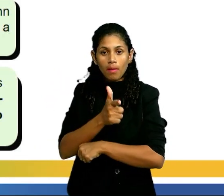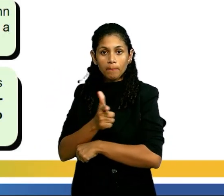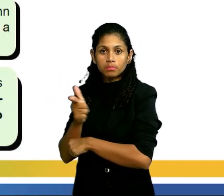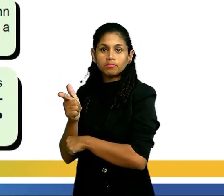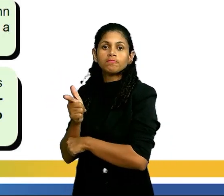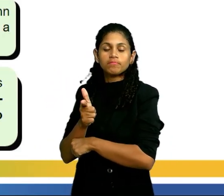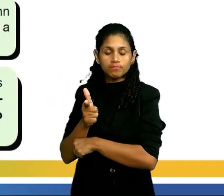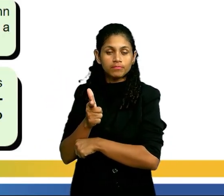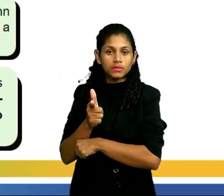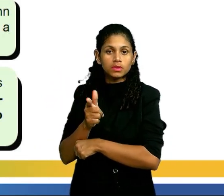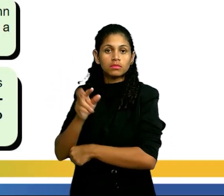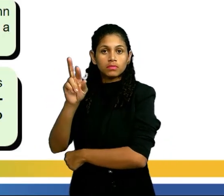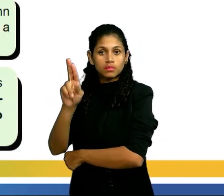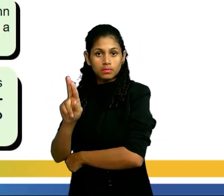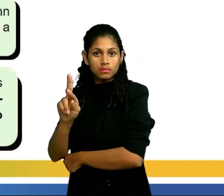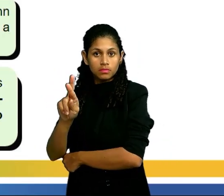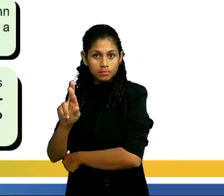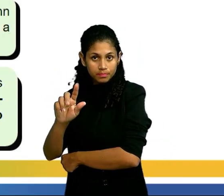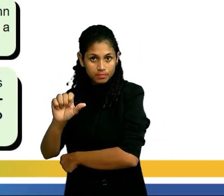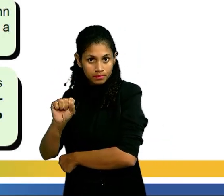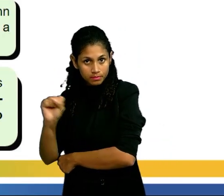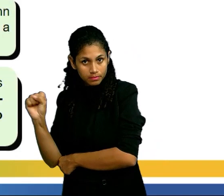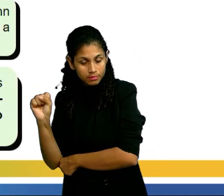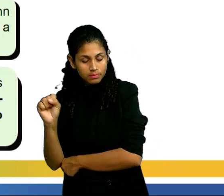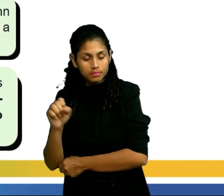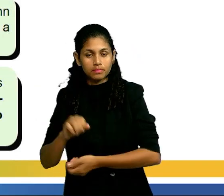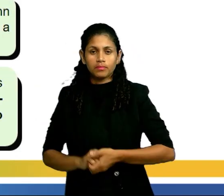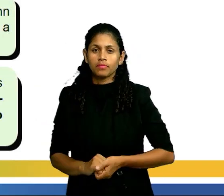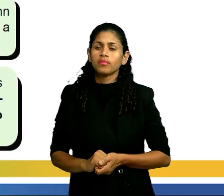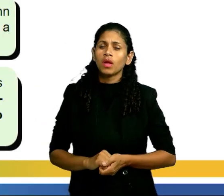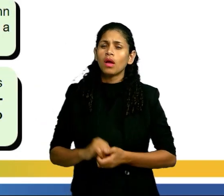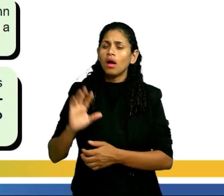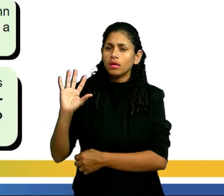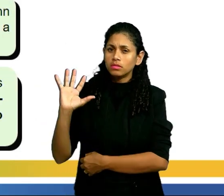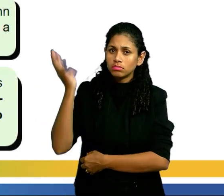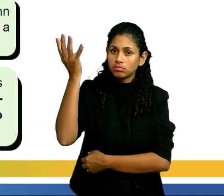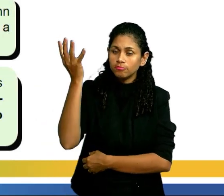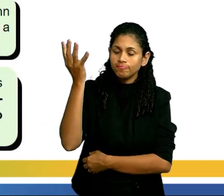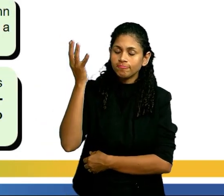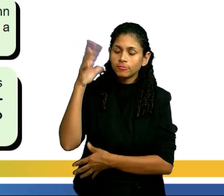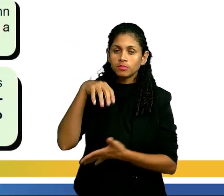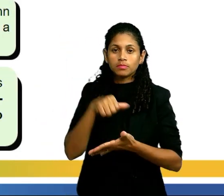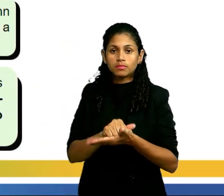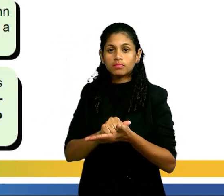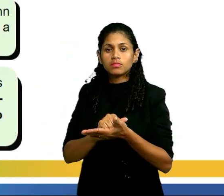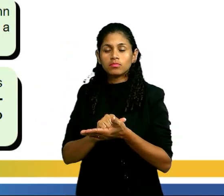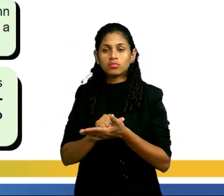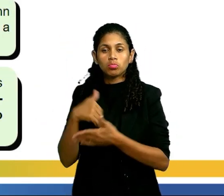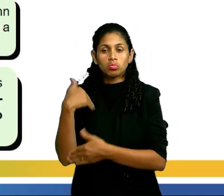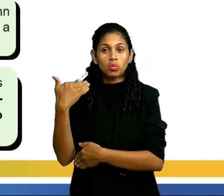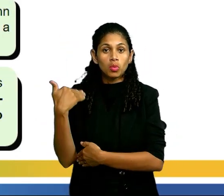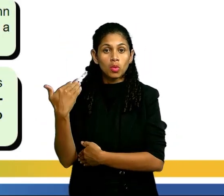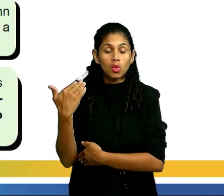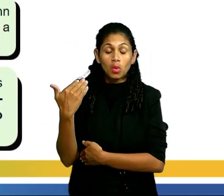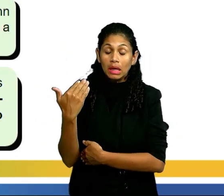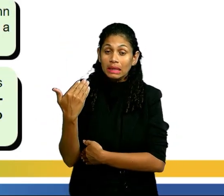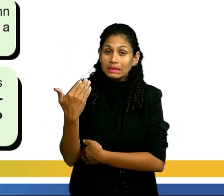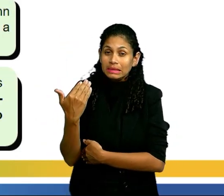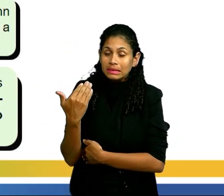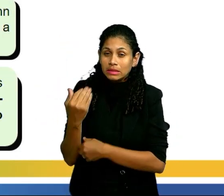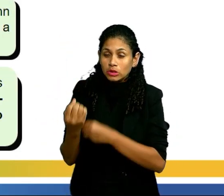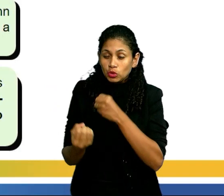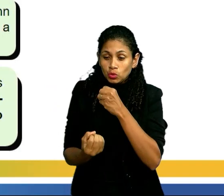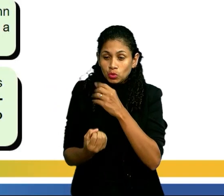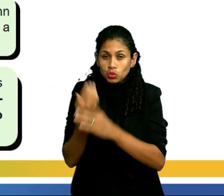para a União Soviética. Esse evento, gente, ele vai ser marcado, então, pela quase eclosão da Terceira Guerra